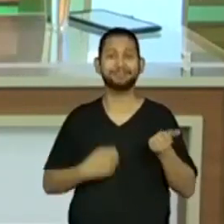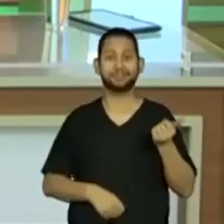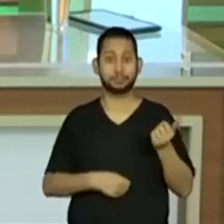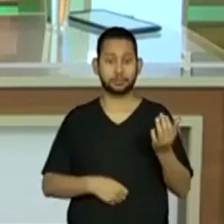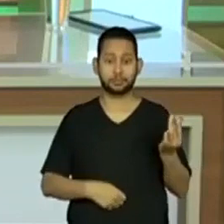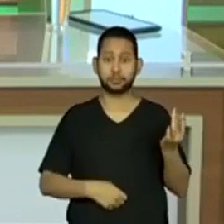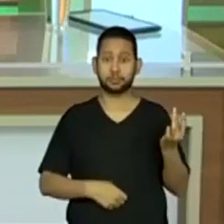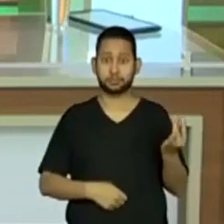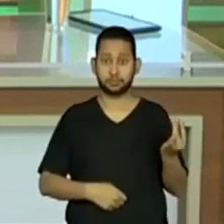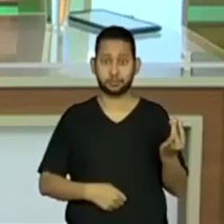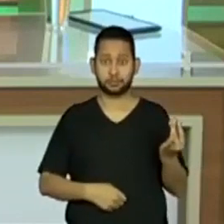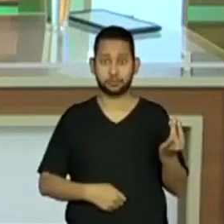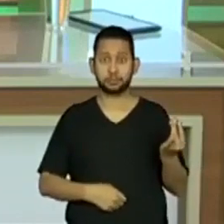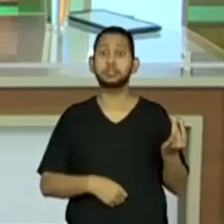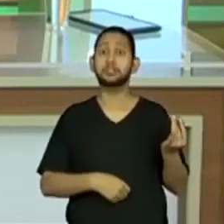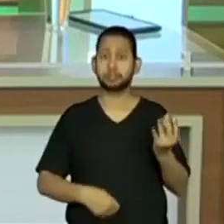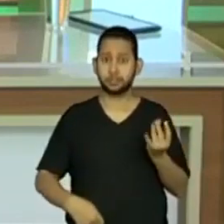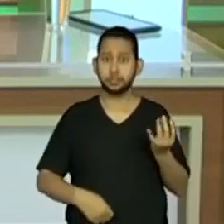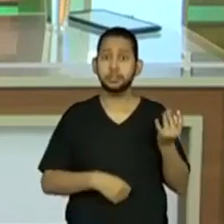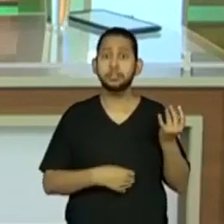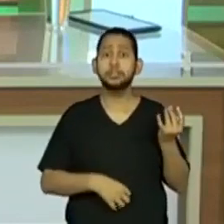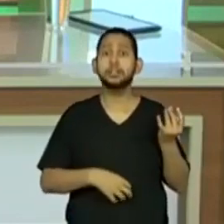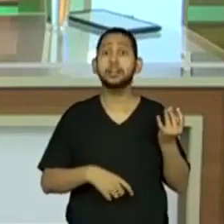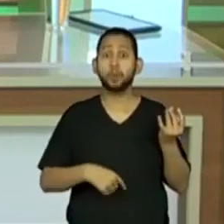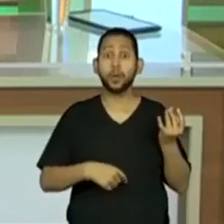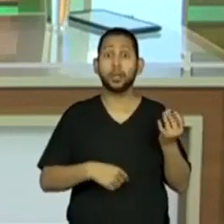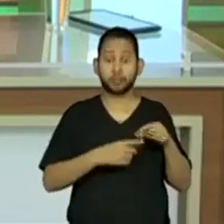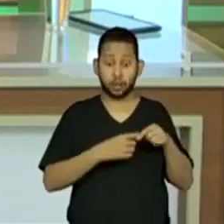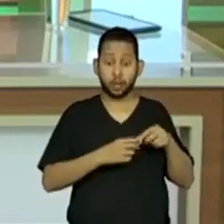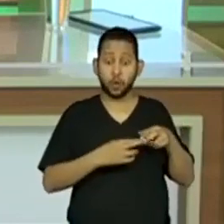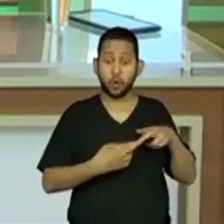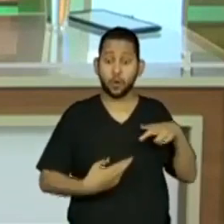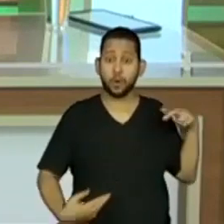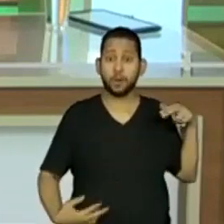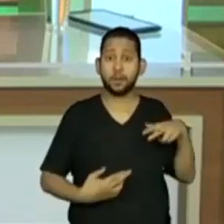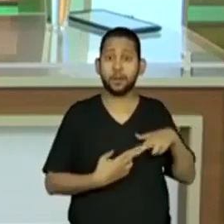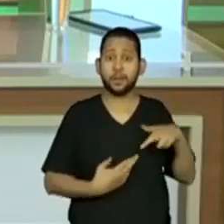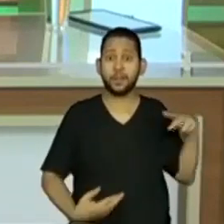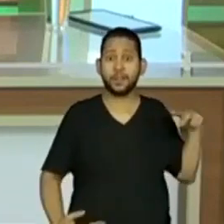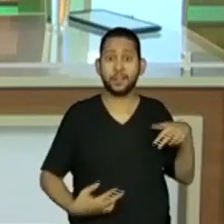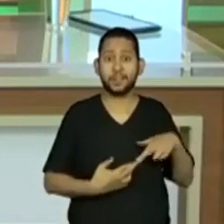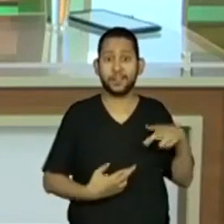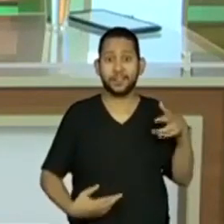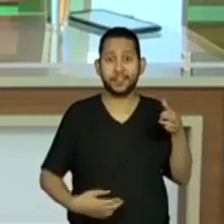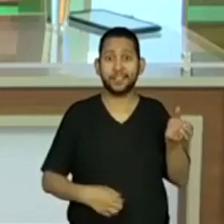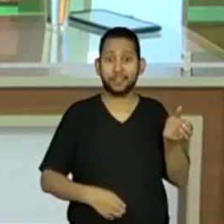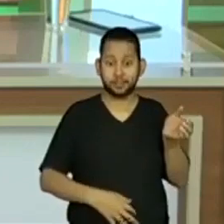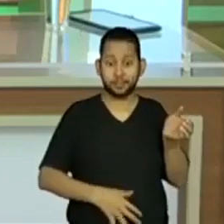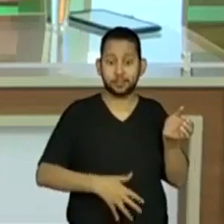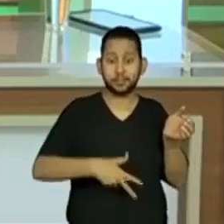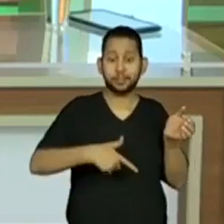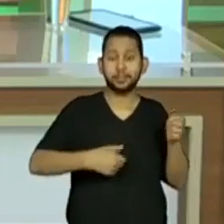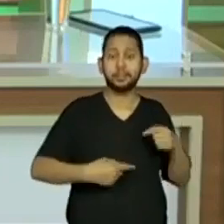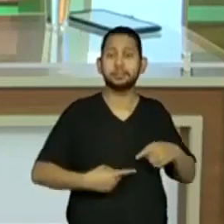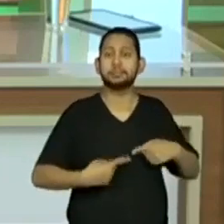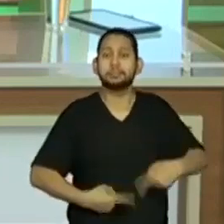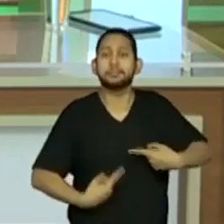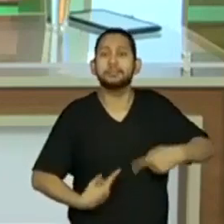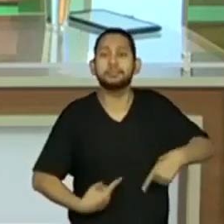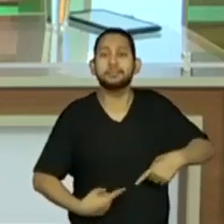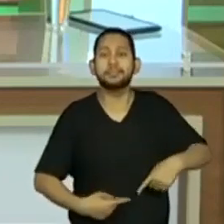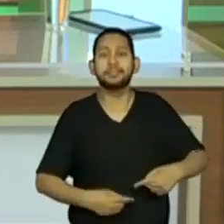ele é um instrumento de cordas, certo? Então, eu quero que vocês pensem